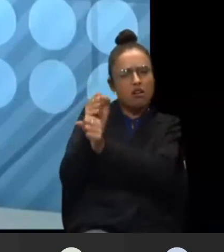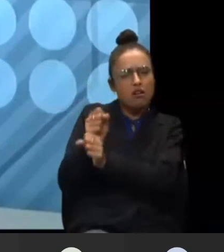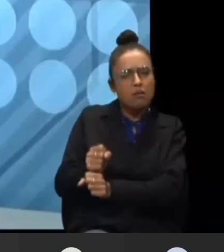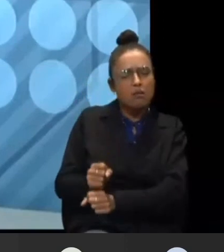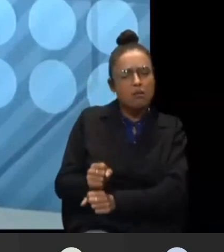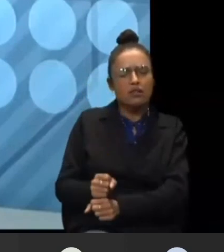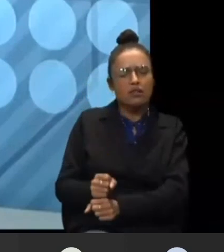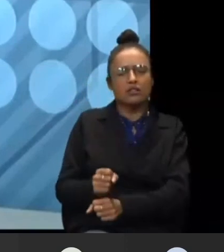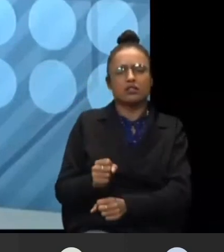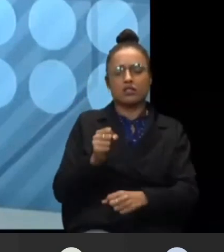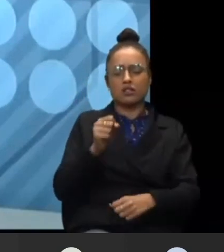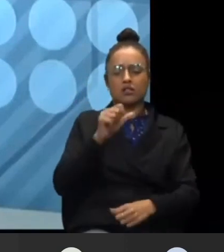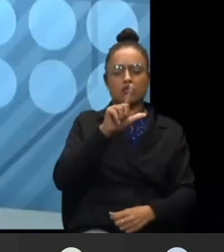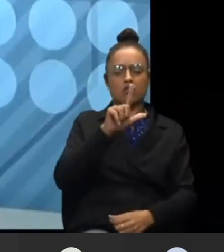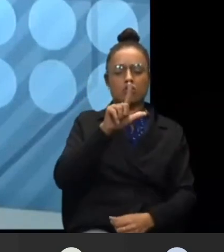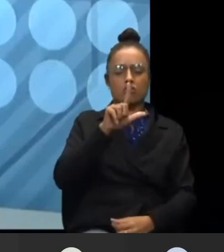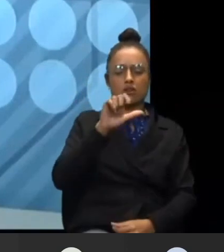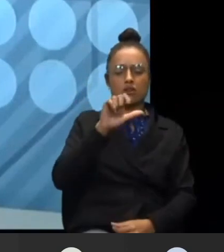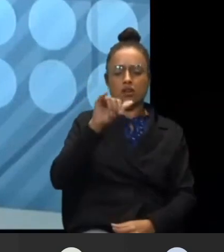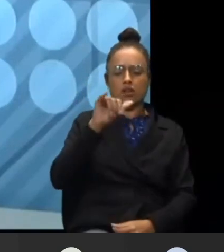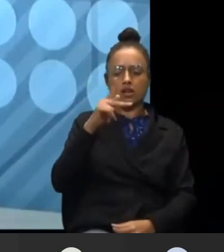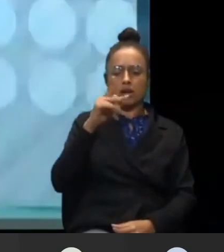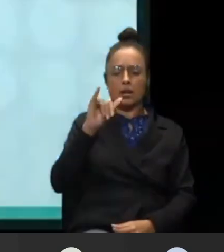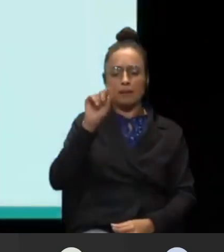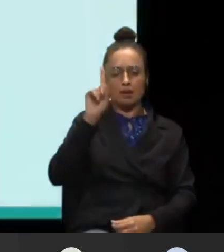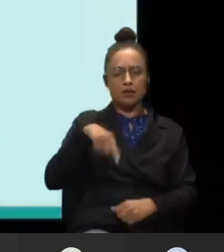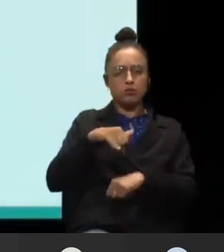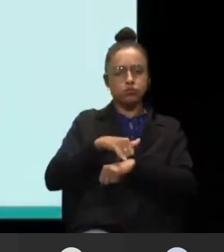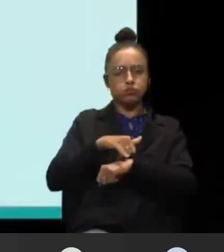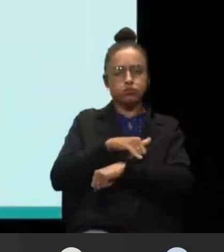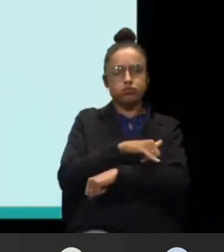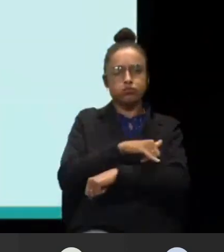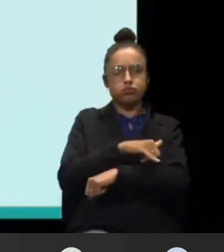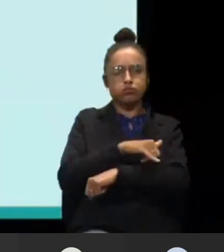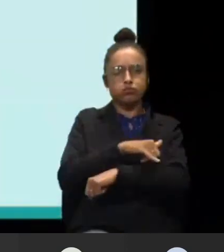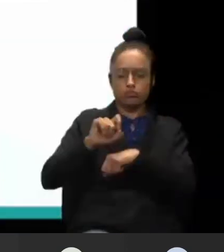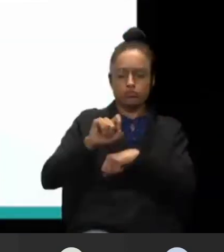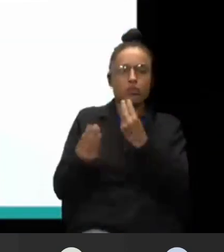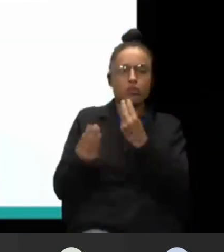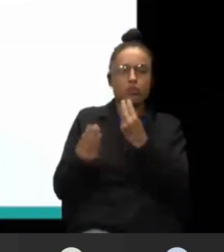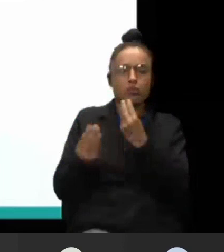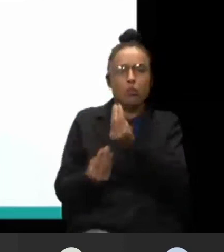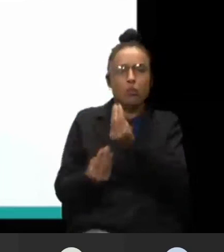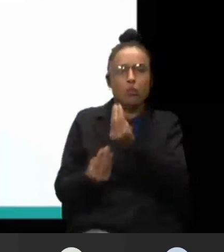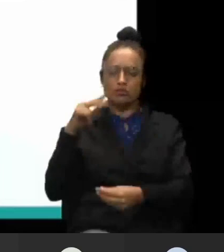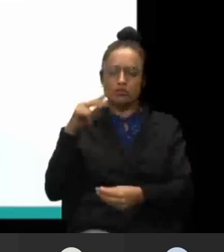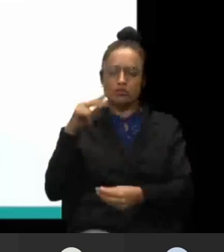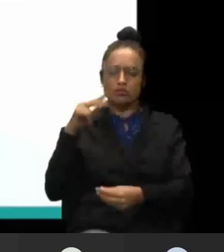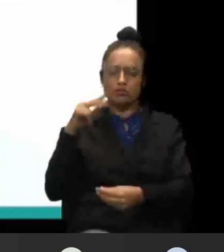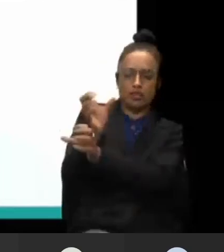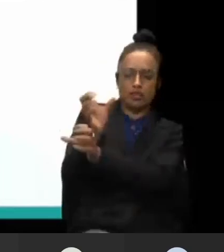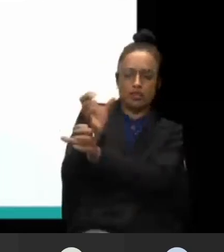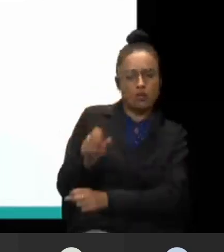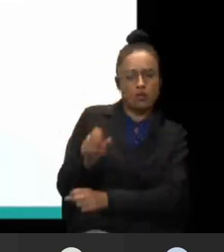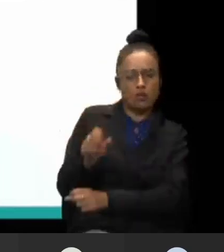calcular o teor de lipídios? Vamos no slide e observar como calcular o teor de